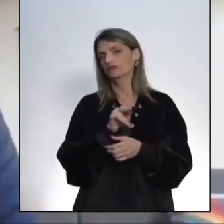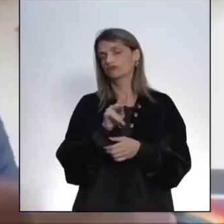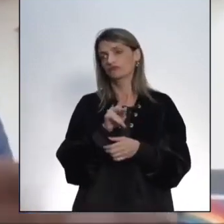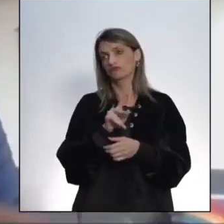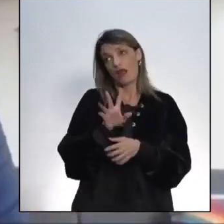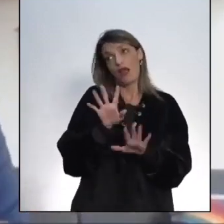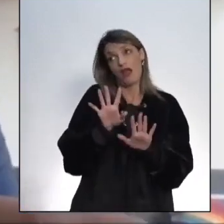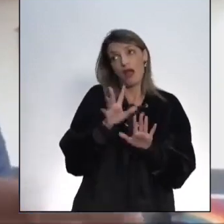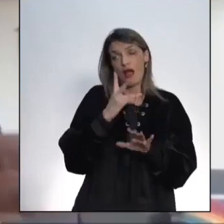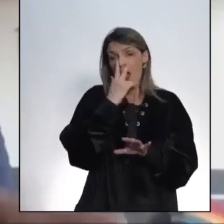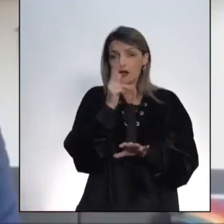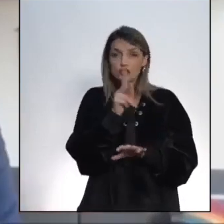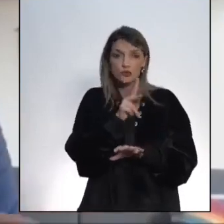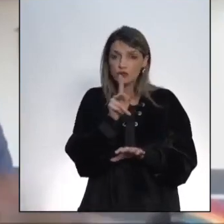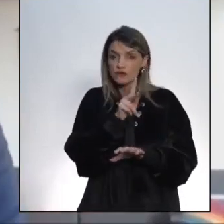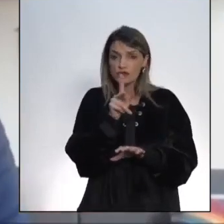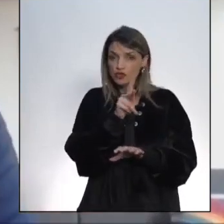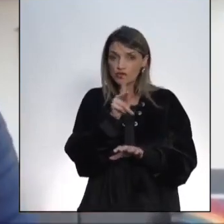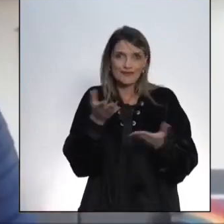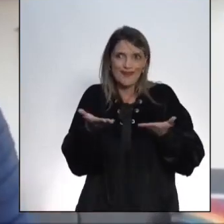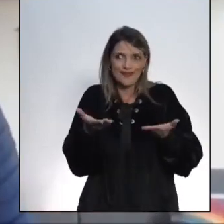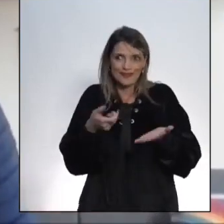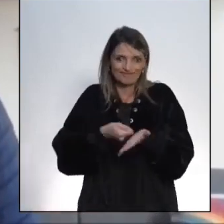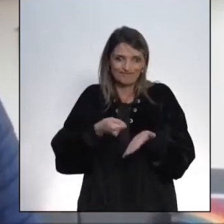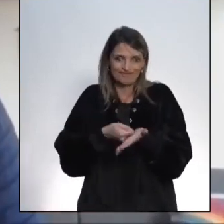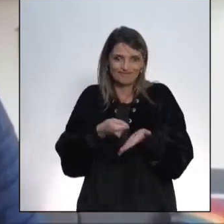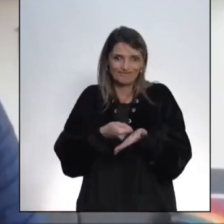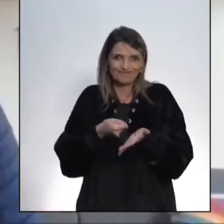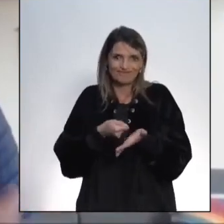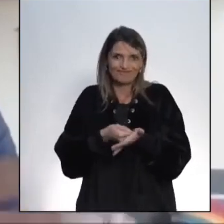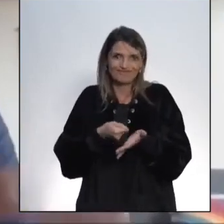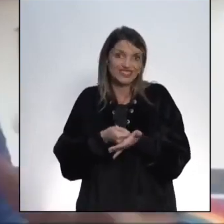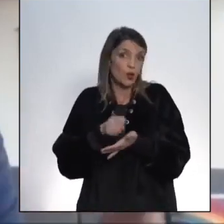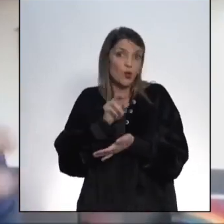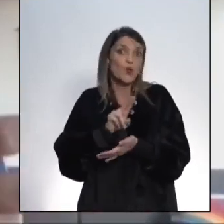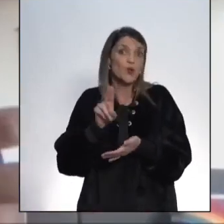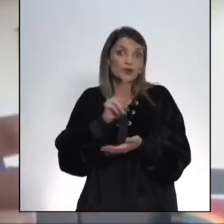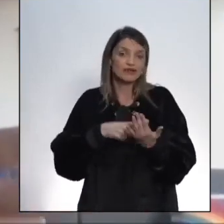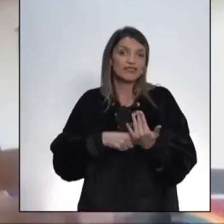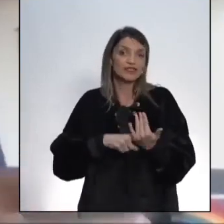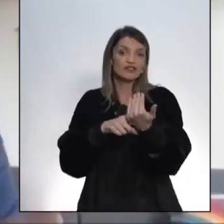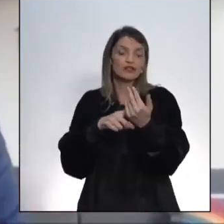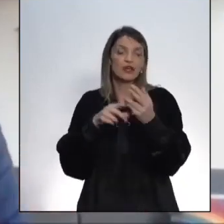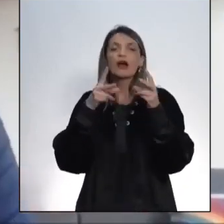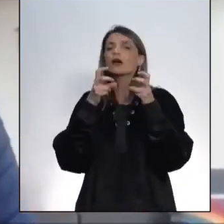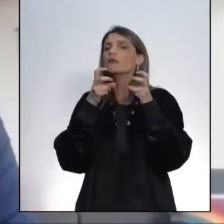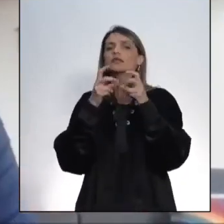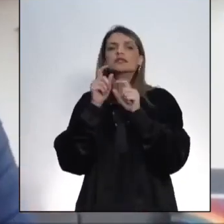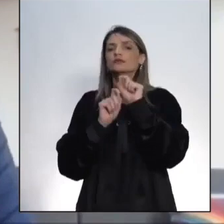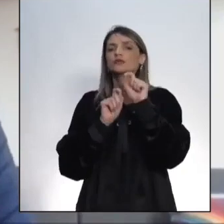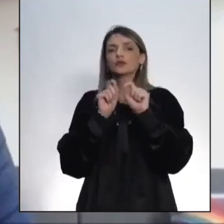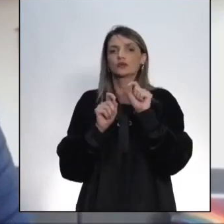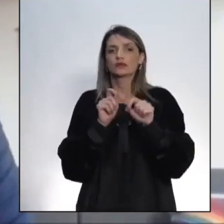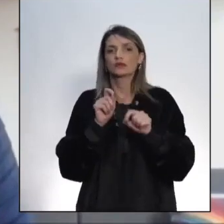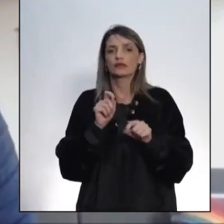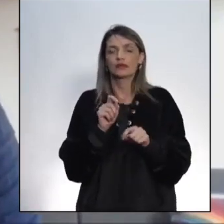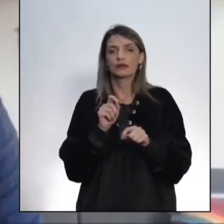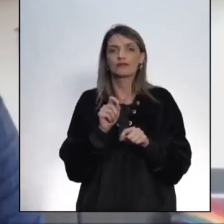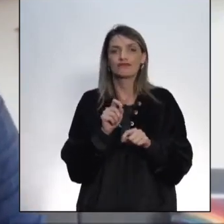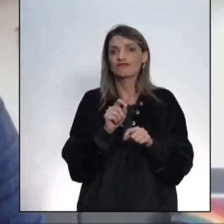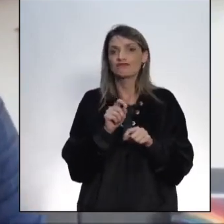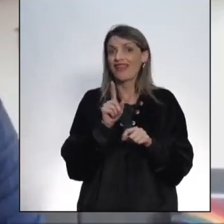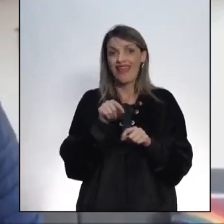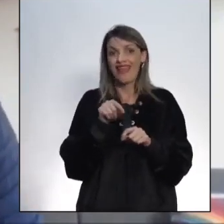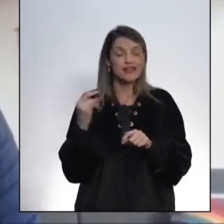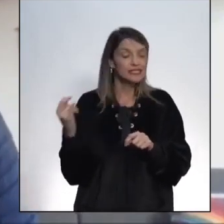os professores que estão agora forçados a interagir dessa forma vão com o tempo perceber que isso pode ser muito